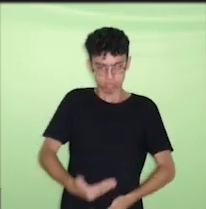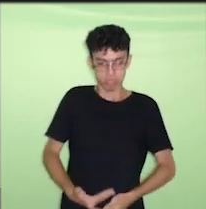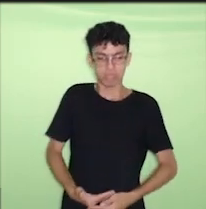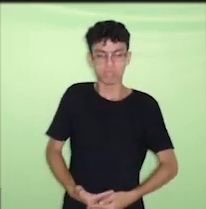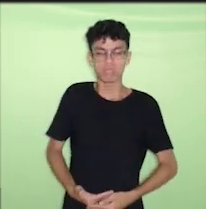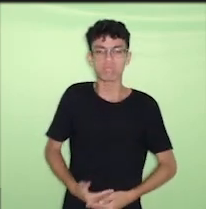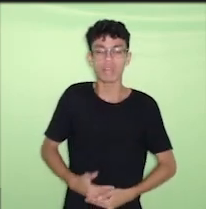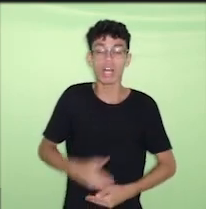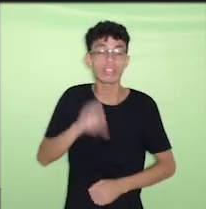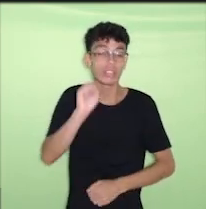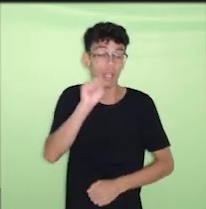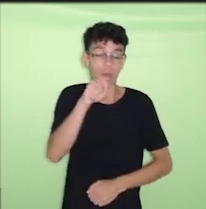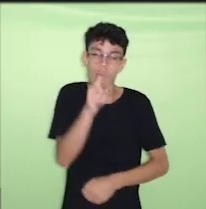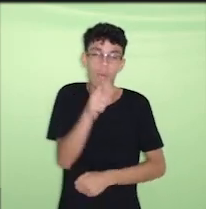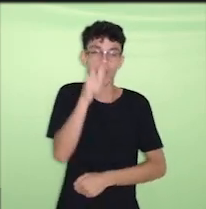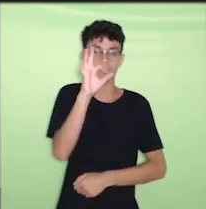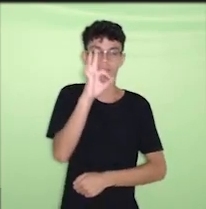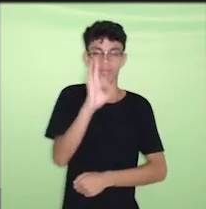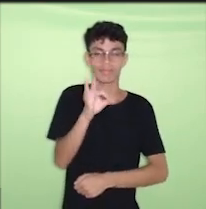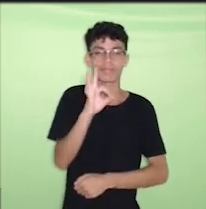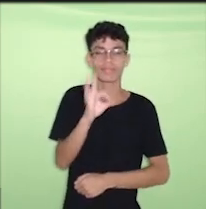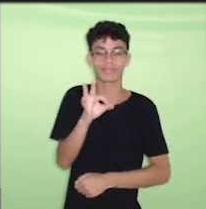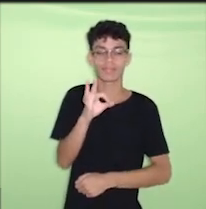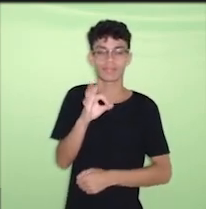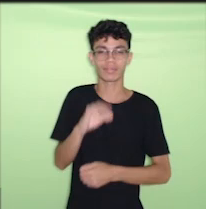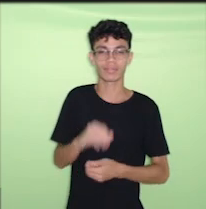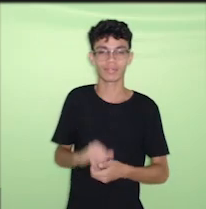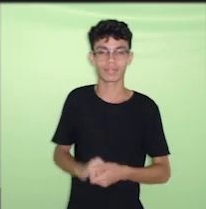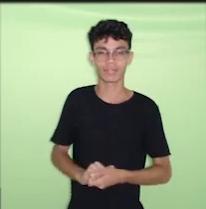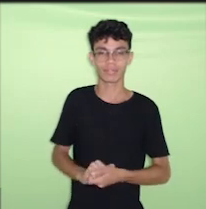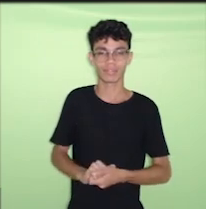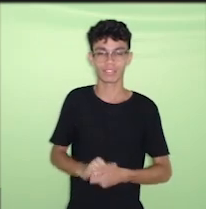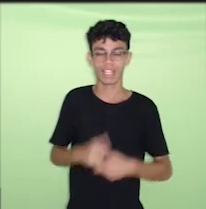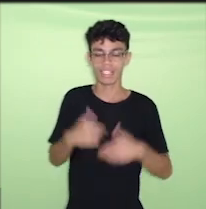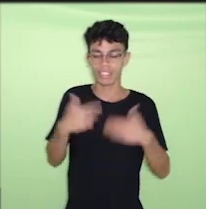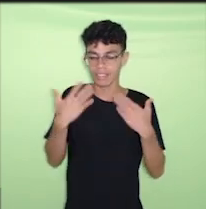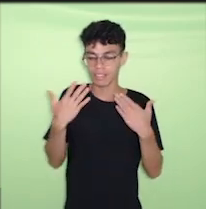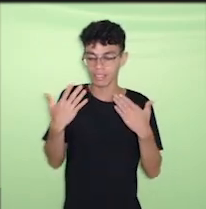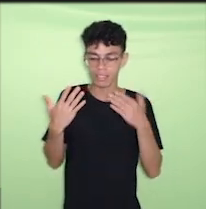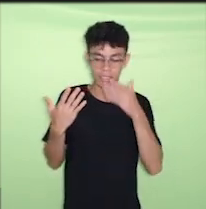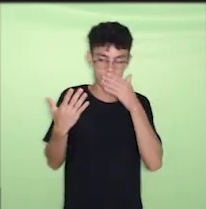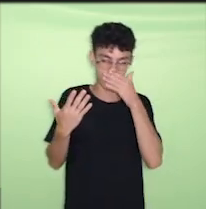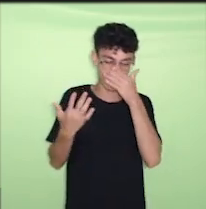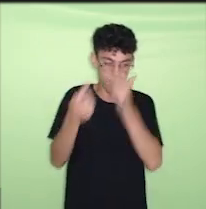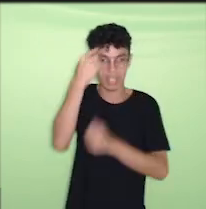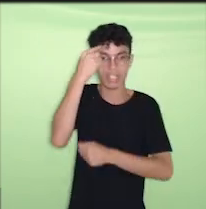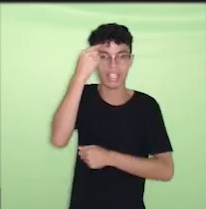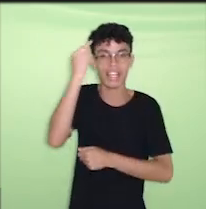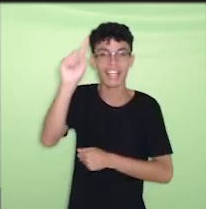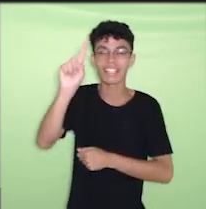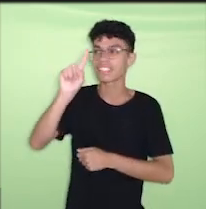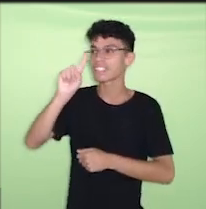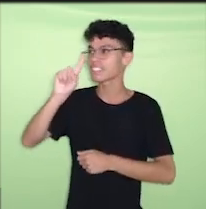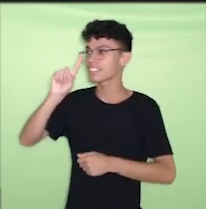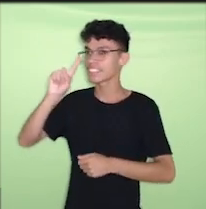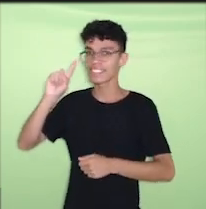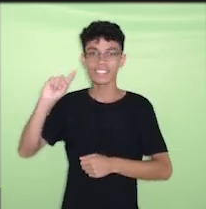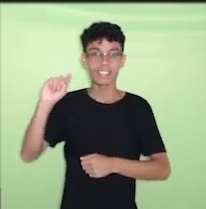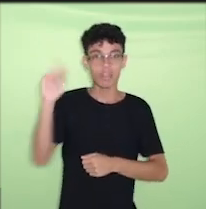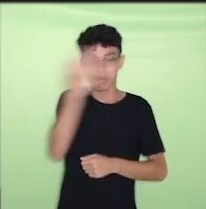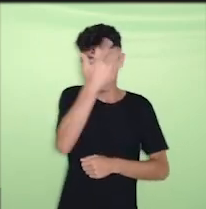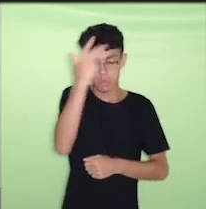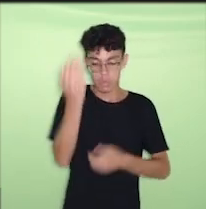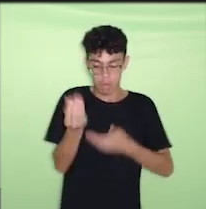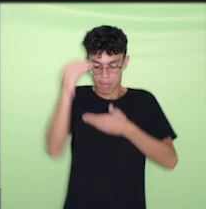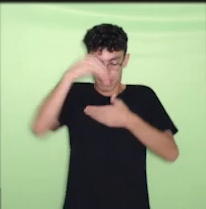Sim, é como se fosse isso. E será que uma ideia pode ser tanto como se fosse um outro dentro